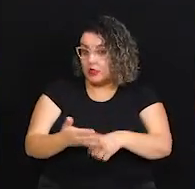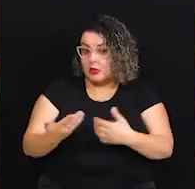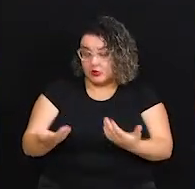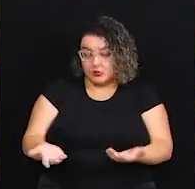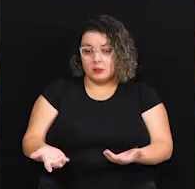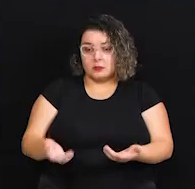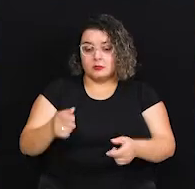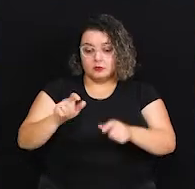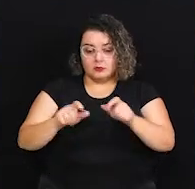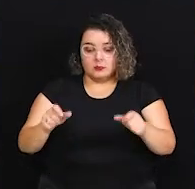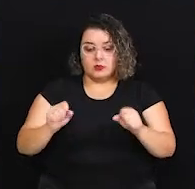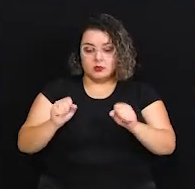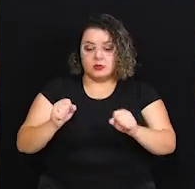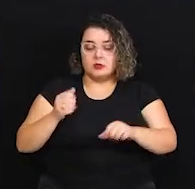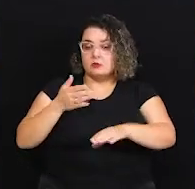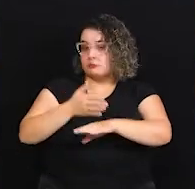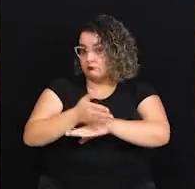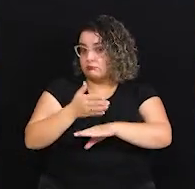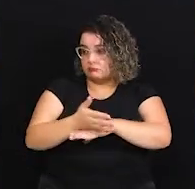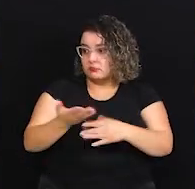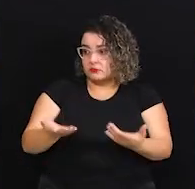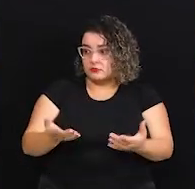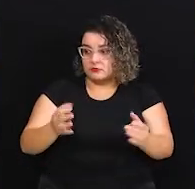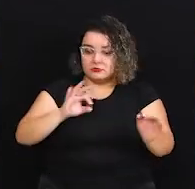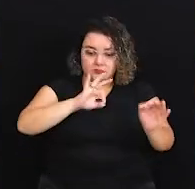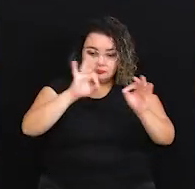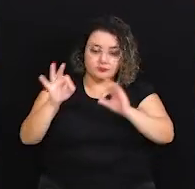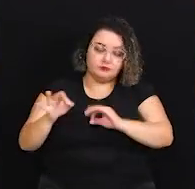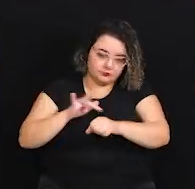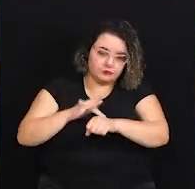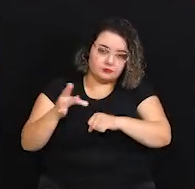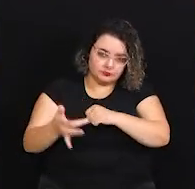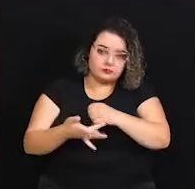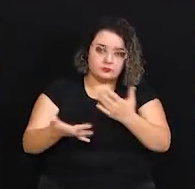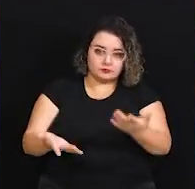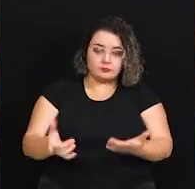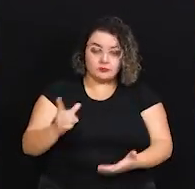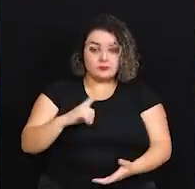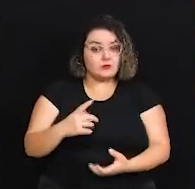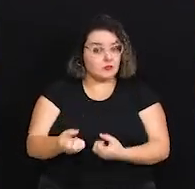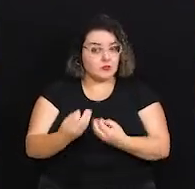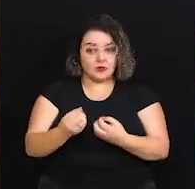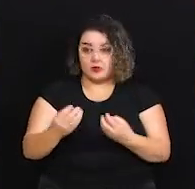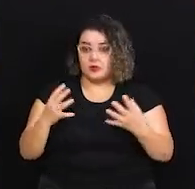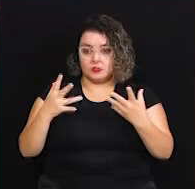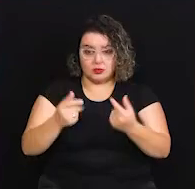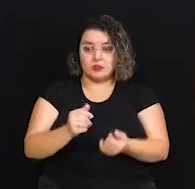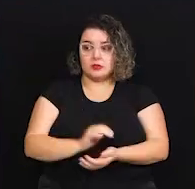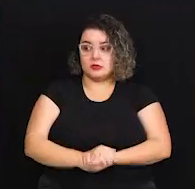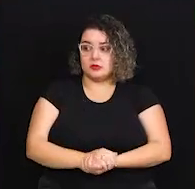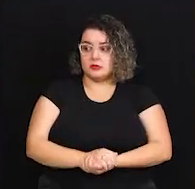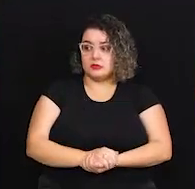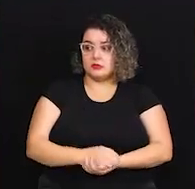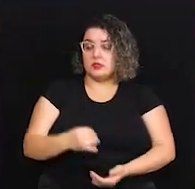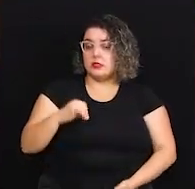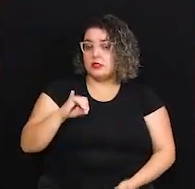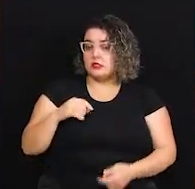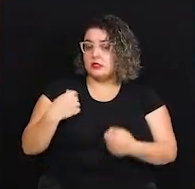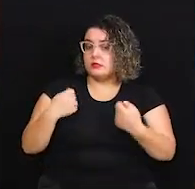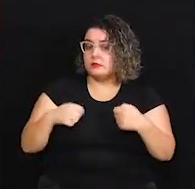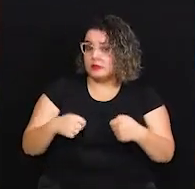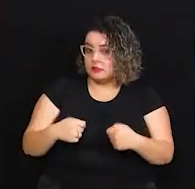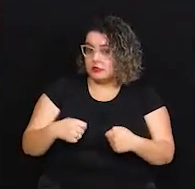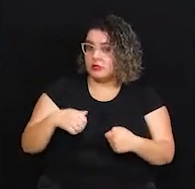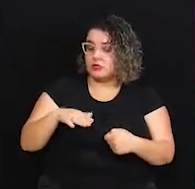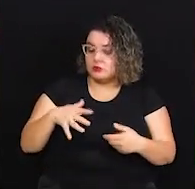isso a pessoa pode ter acesso, nos acompanha, nos siga na rede, né? E aí você vai ter todas as informações a respeito. E se você precisa de